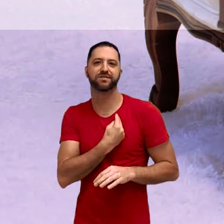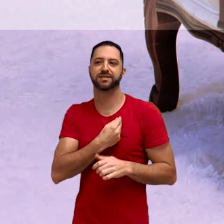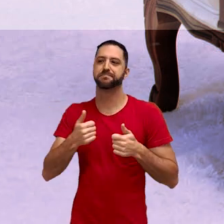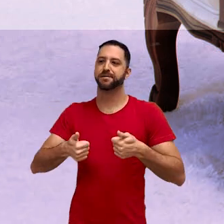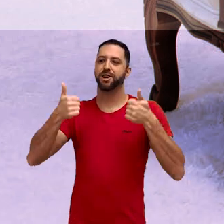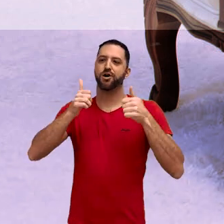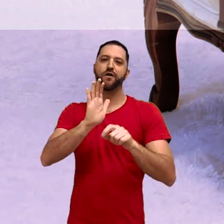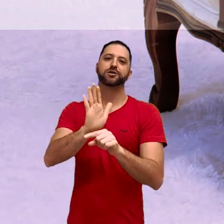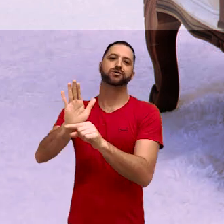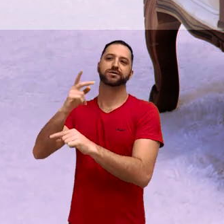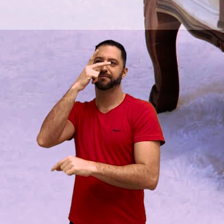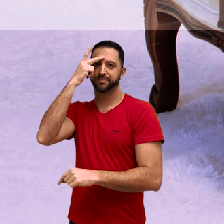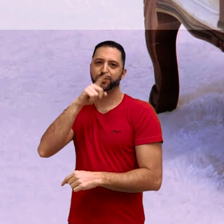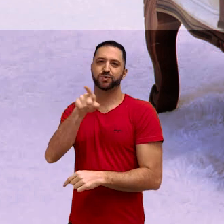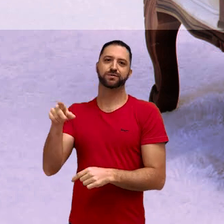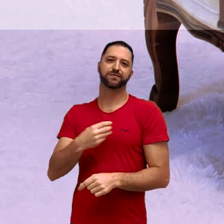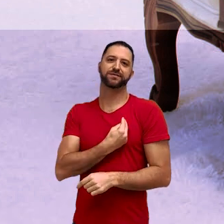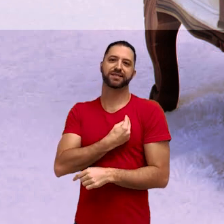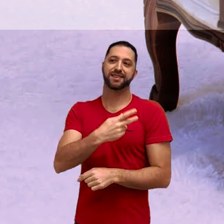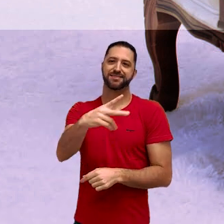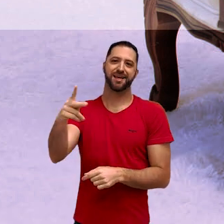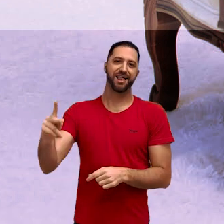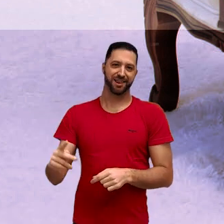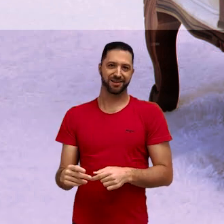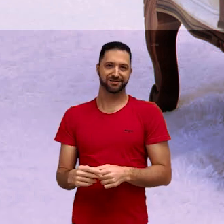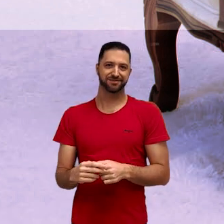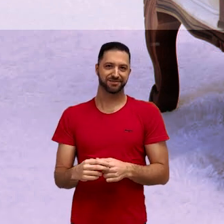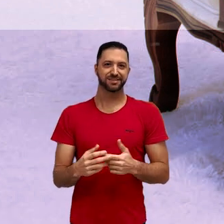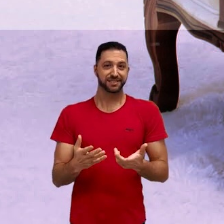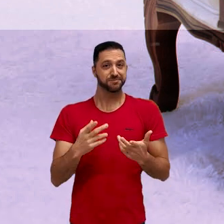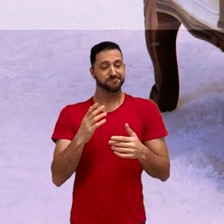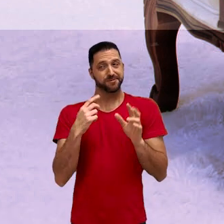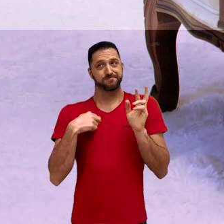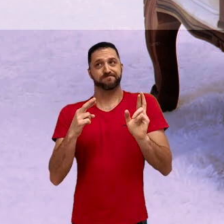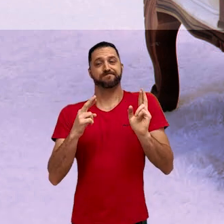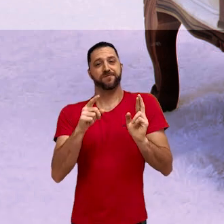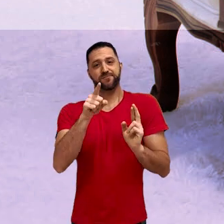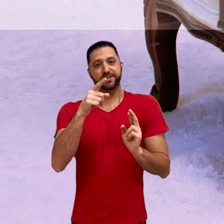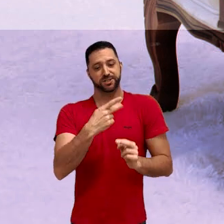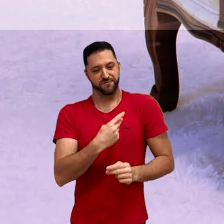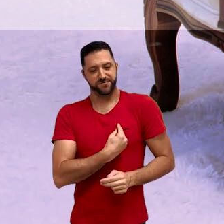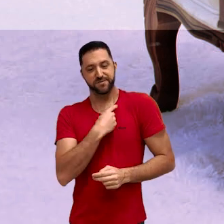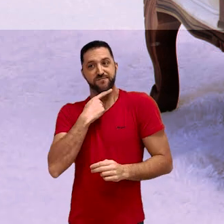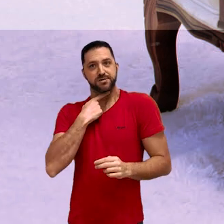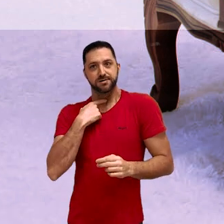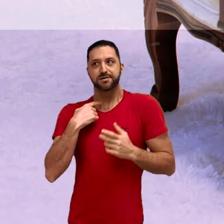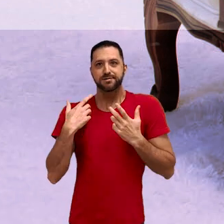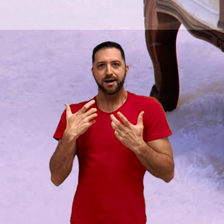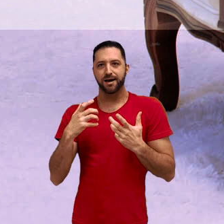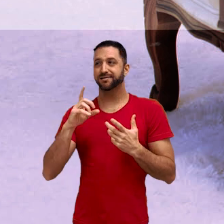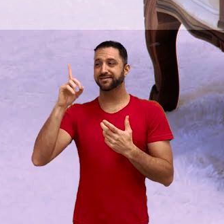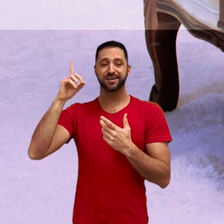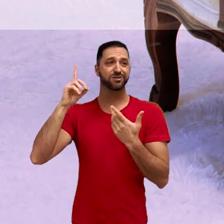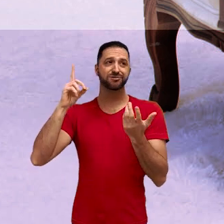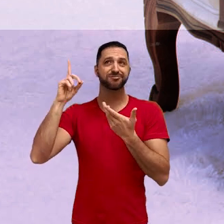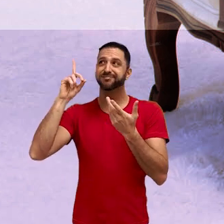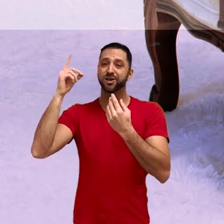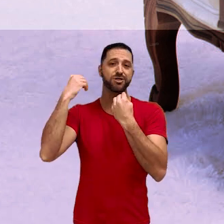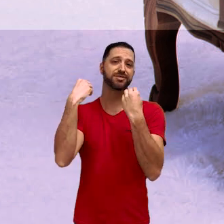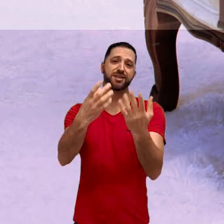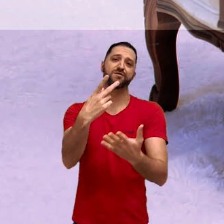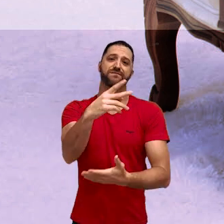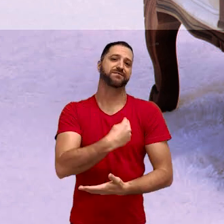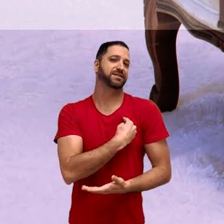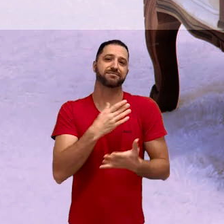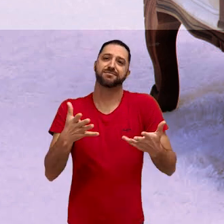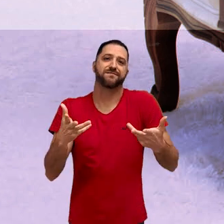você traz para a tua vida e que você realmente conquiste essa vida que você, que Deus, eu digo